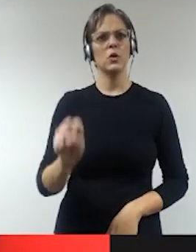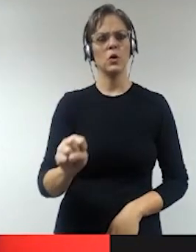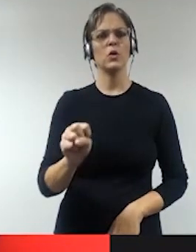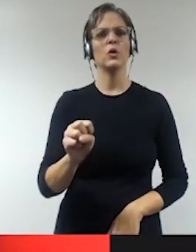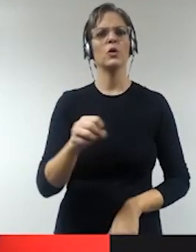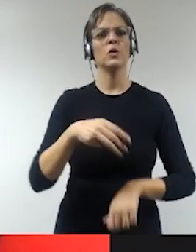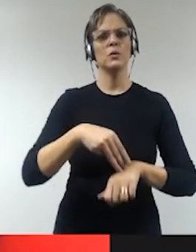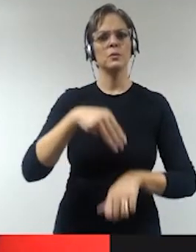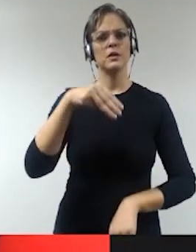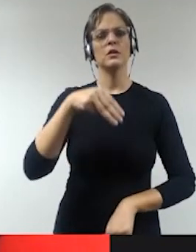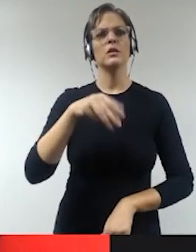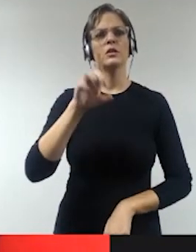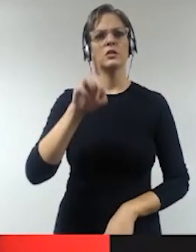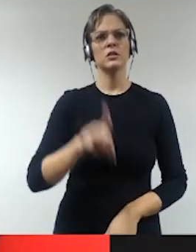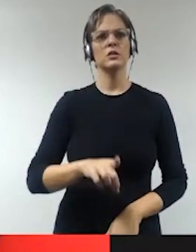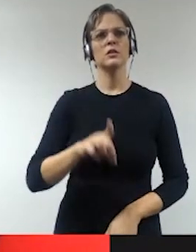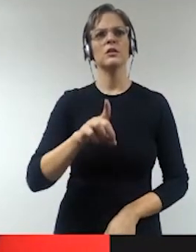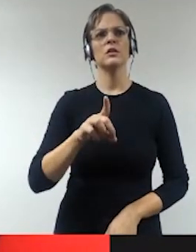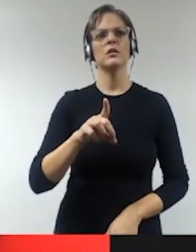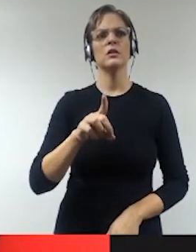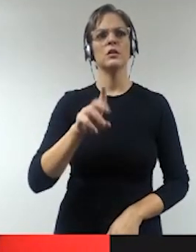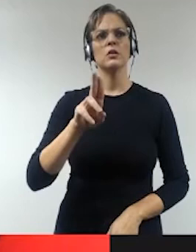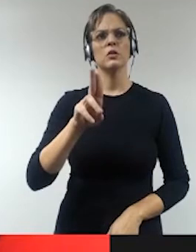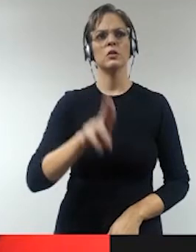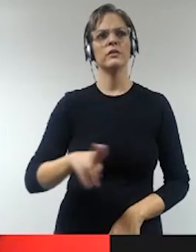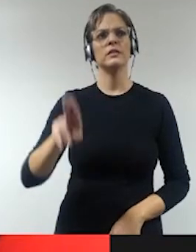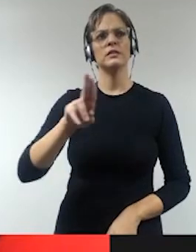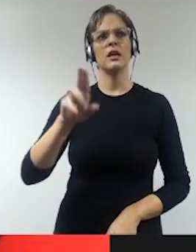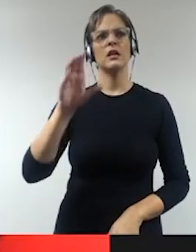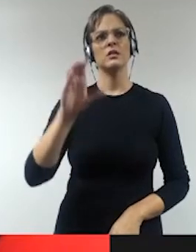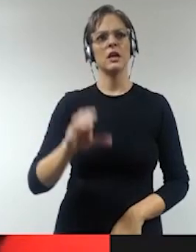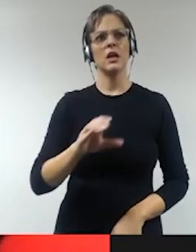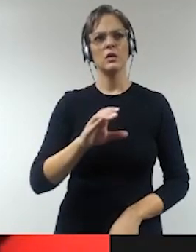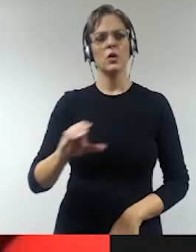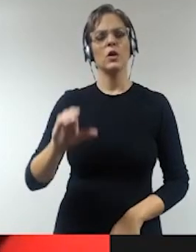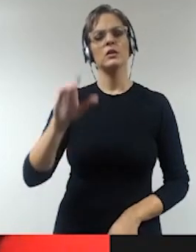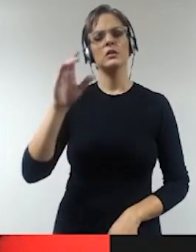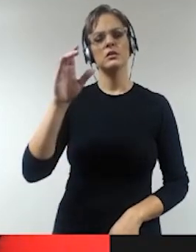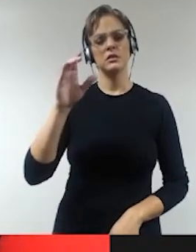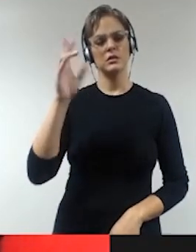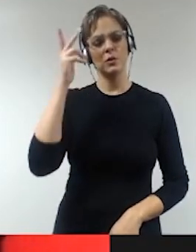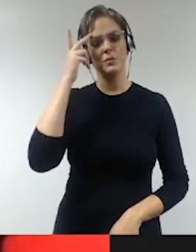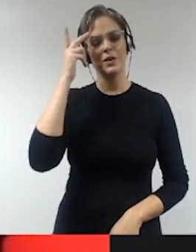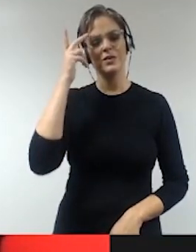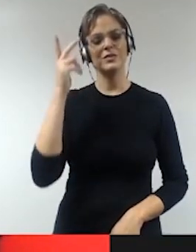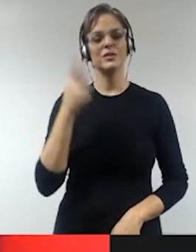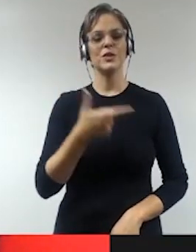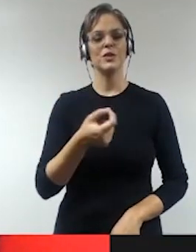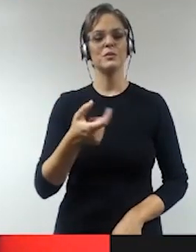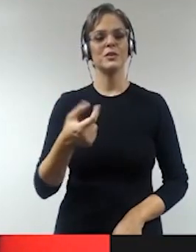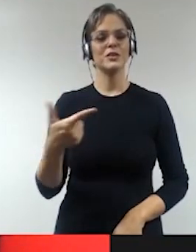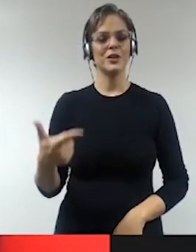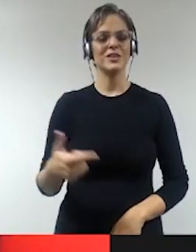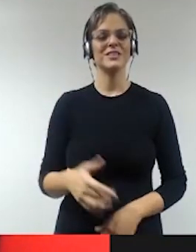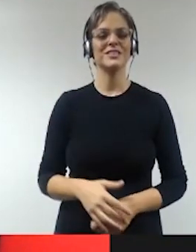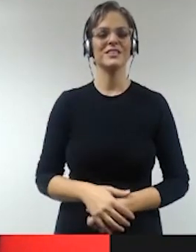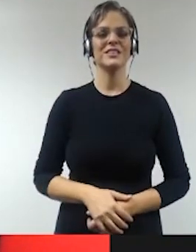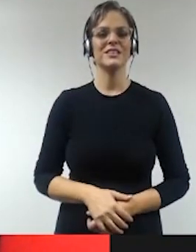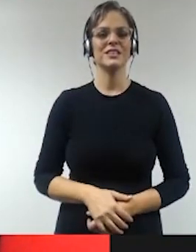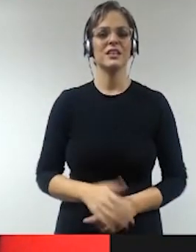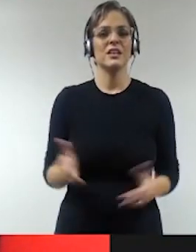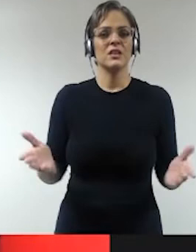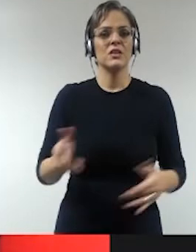e mestrado em Direito pela Pontifícia Universidade Católica, também de São Paulo, em 2002.